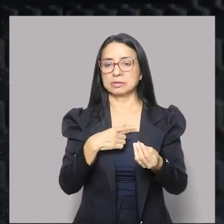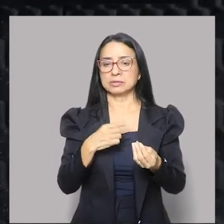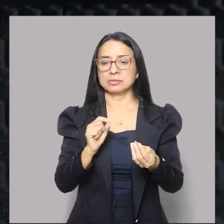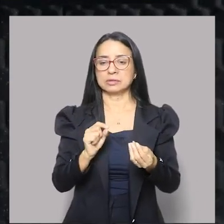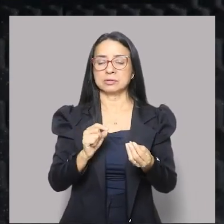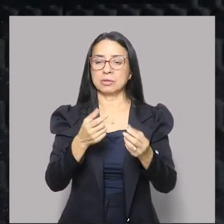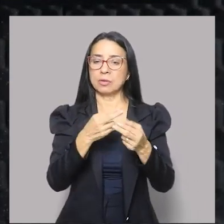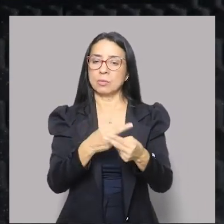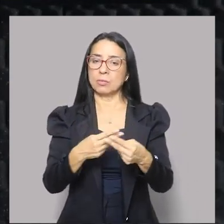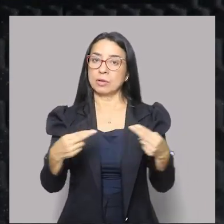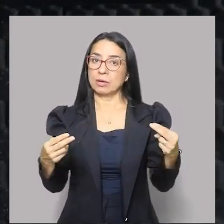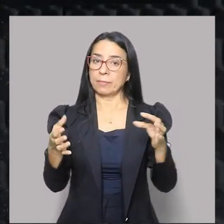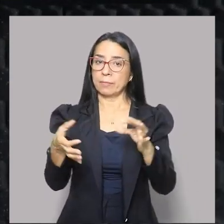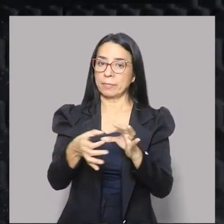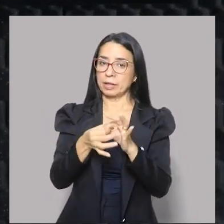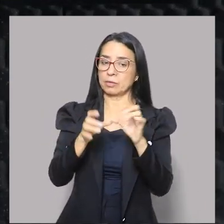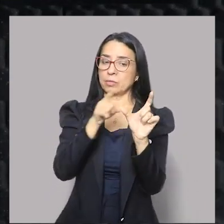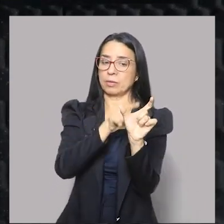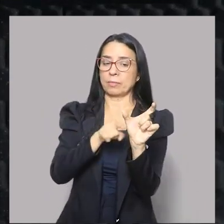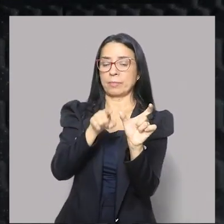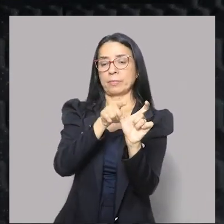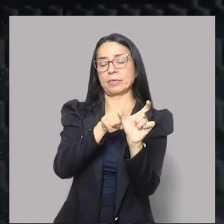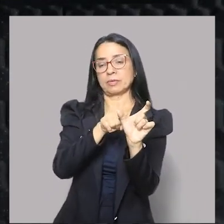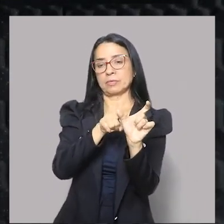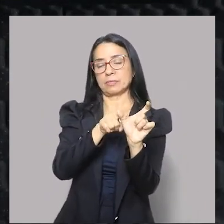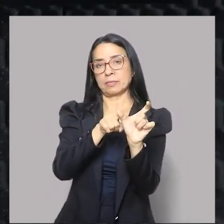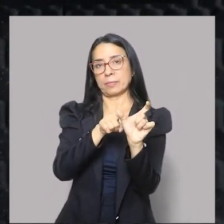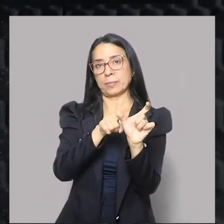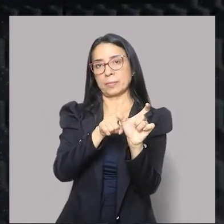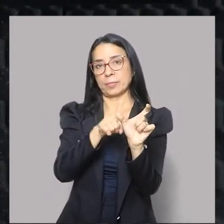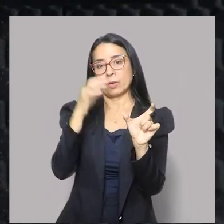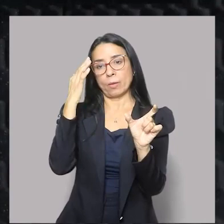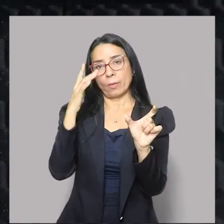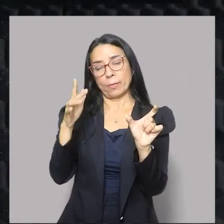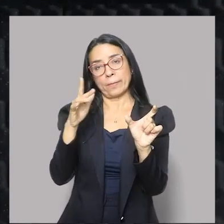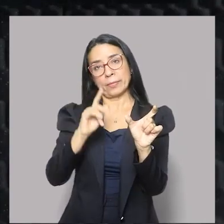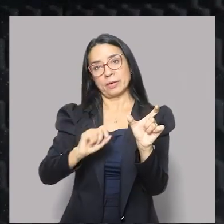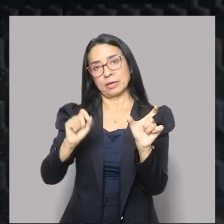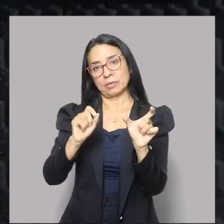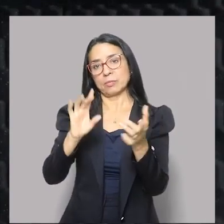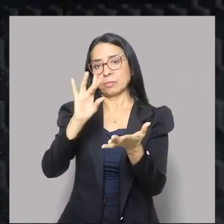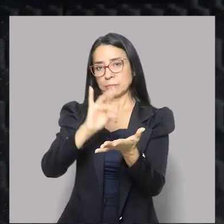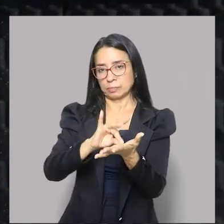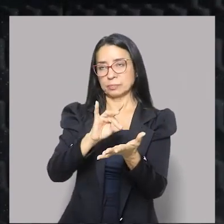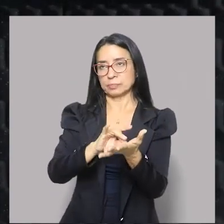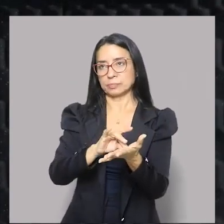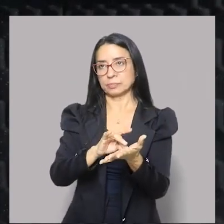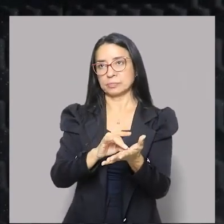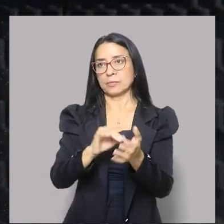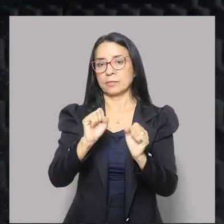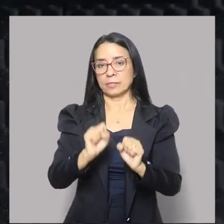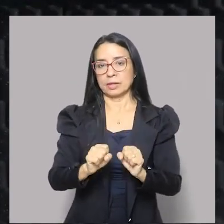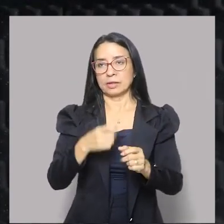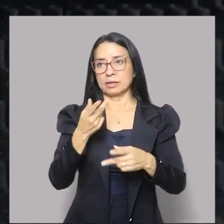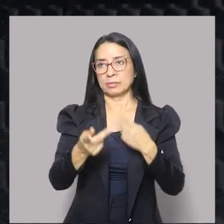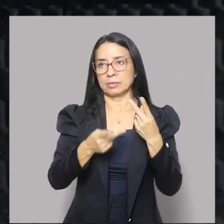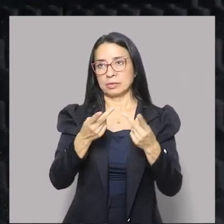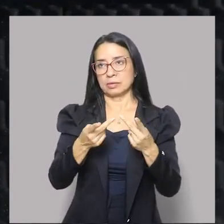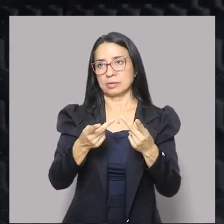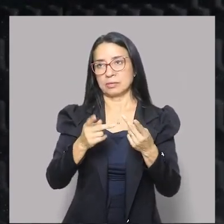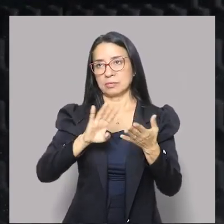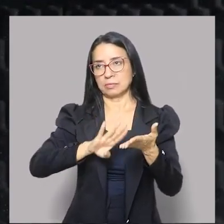aqui um elemento coesivo que é no plano tangível, ou seja, no plano real. Eu poderia também dizer fora